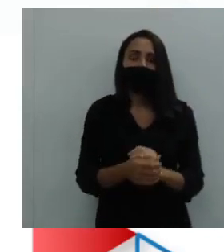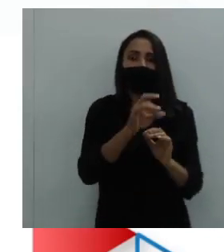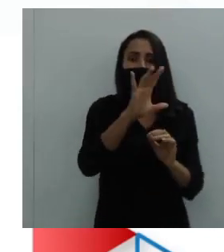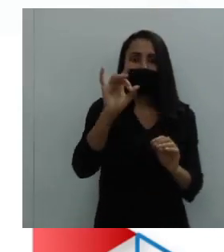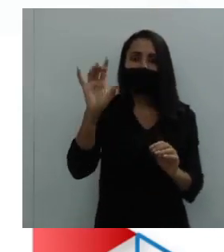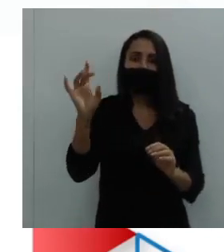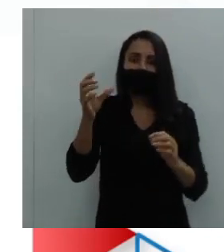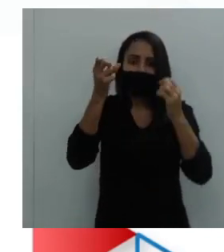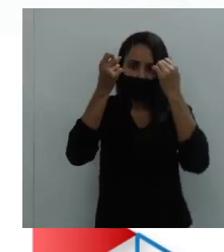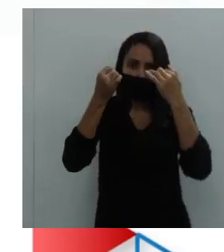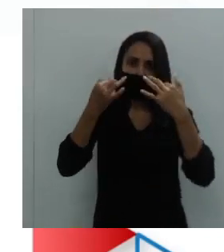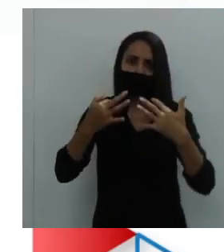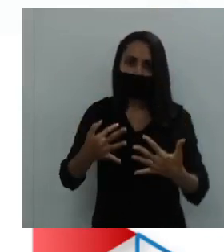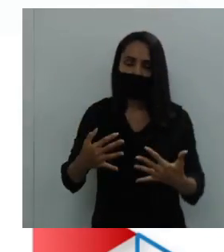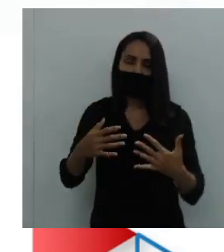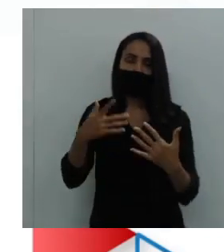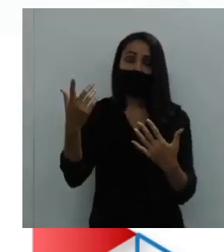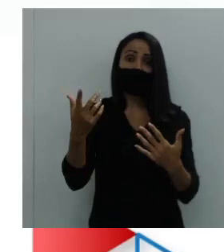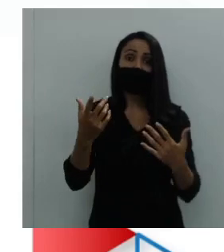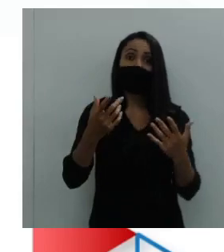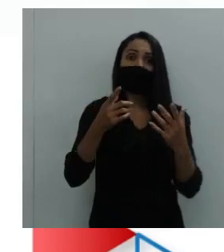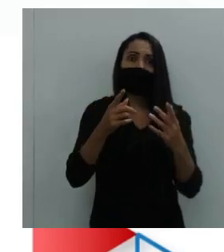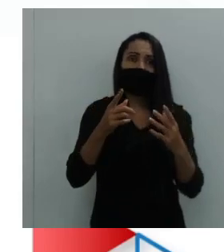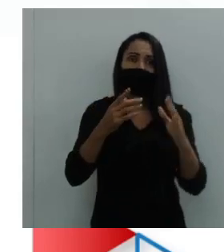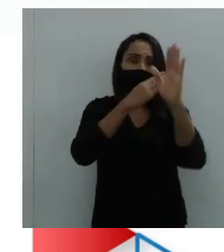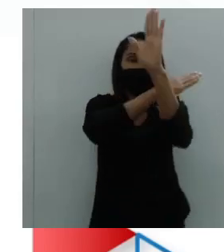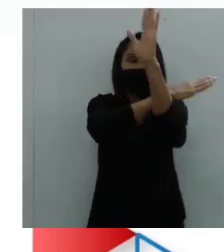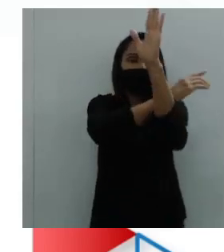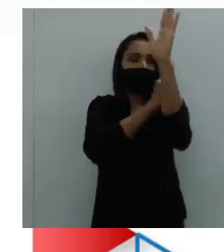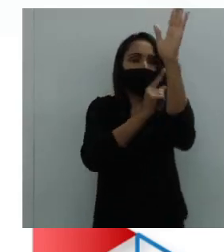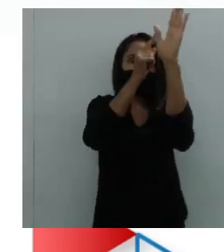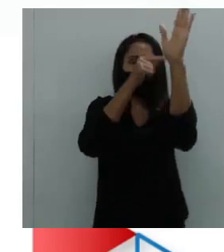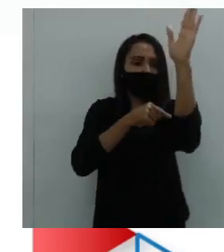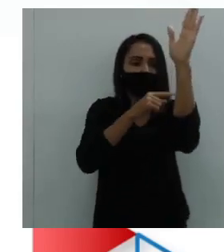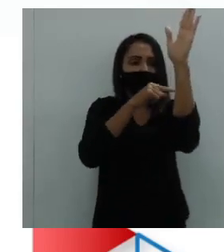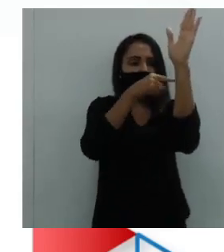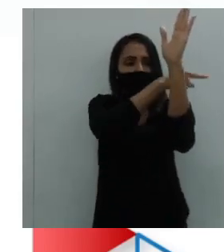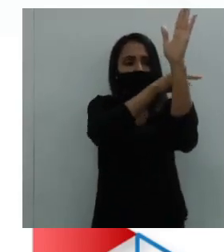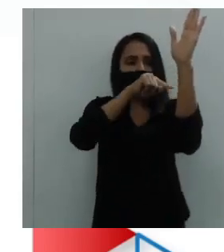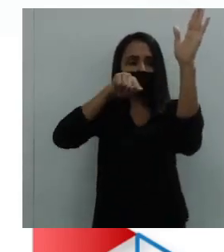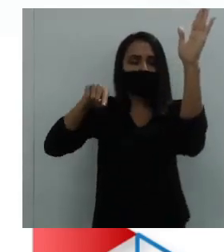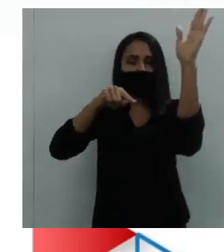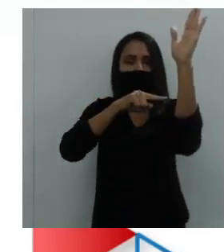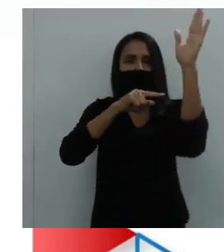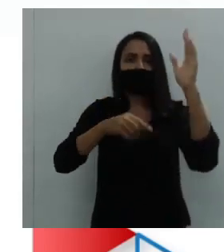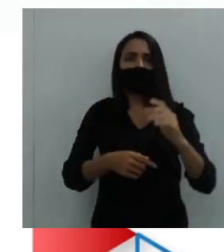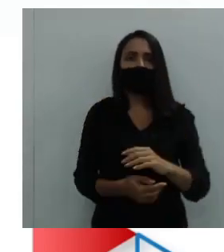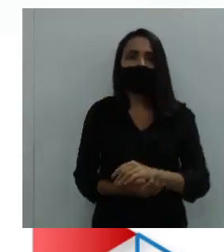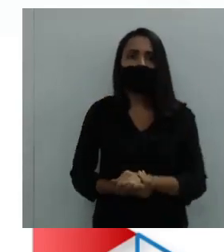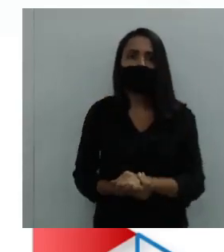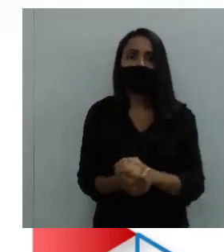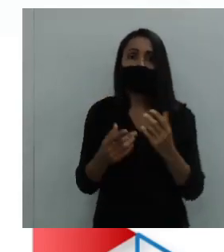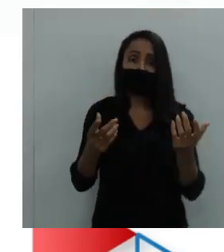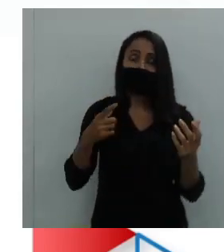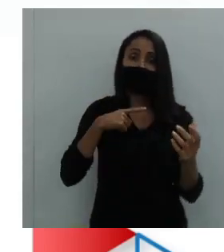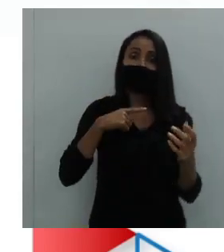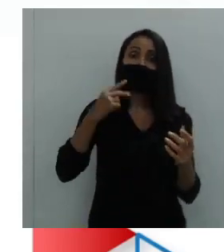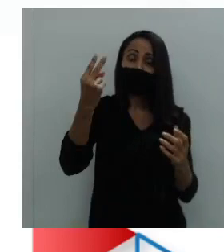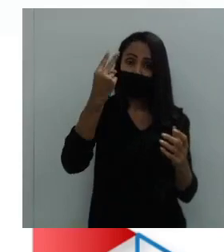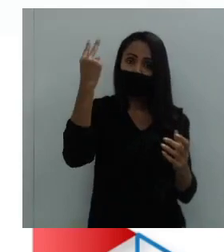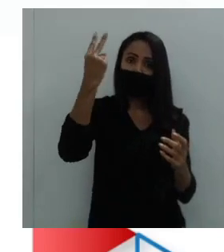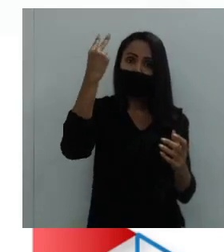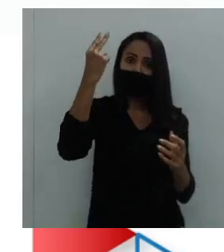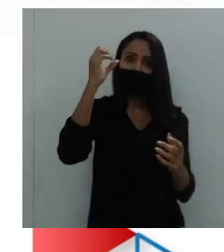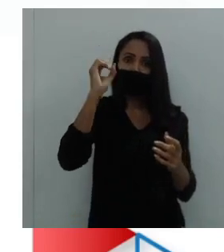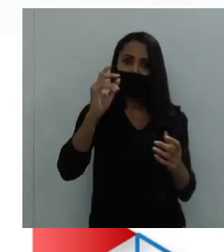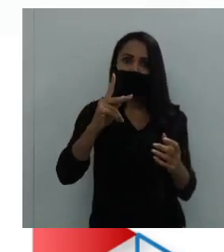gente entender, porque essas retas que se cruzam aí são réguas com valores,